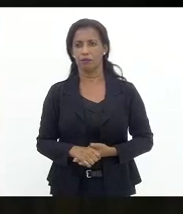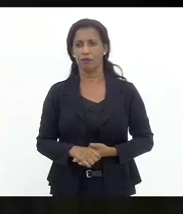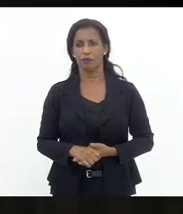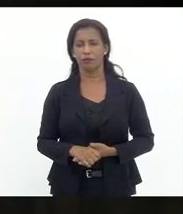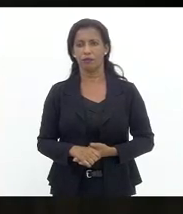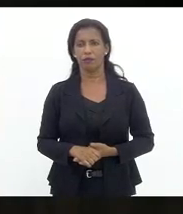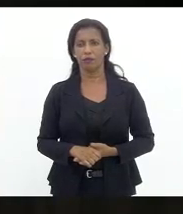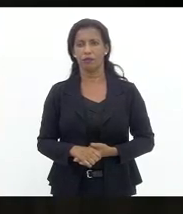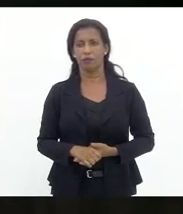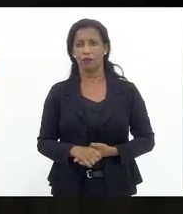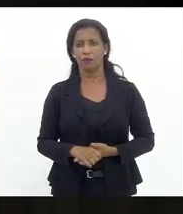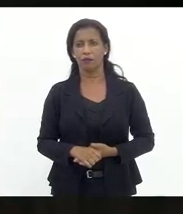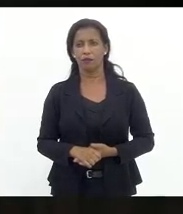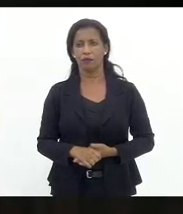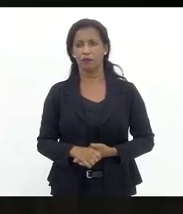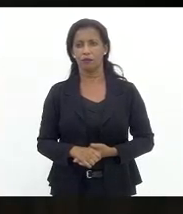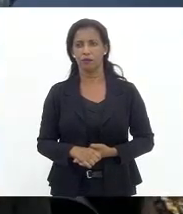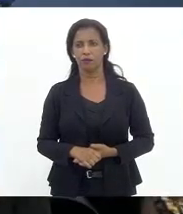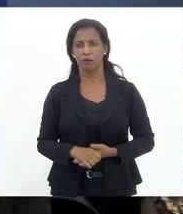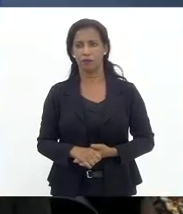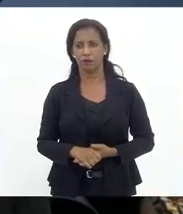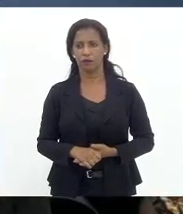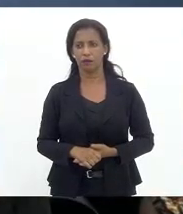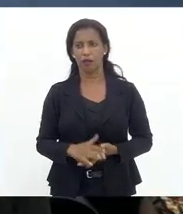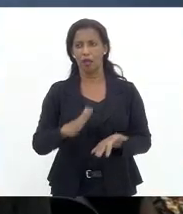Deputada Marta.